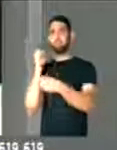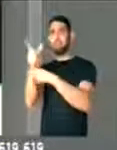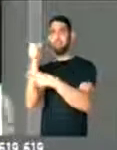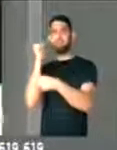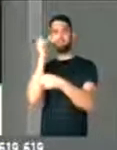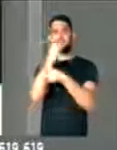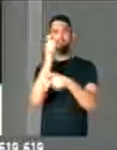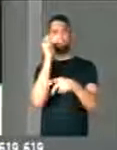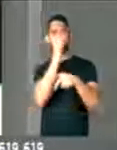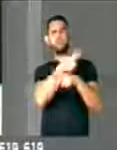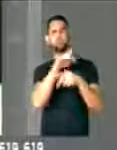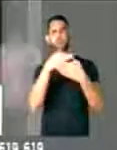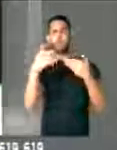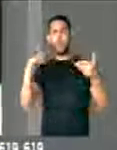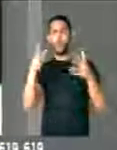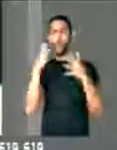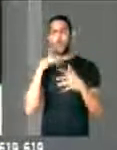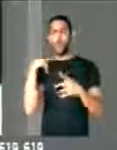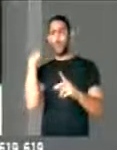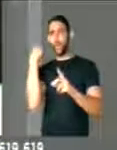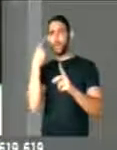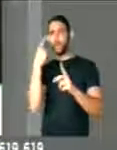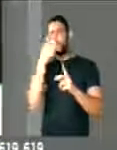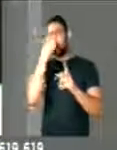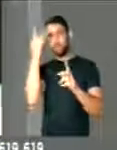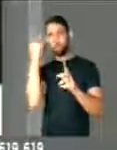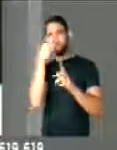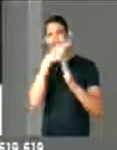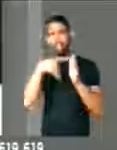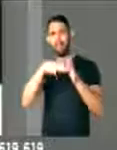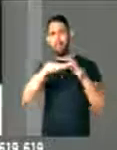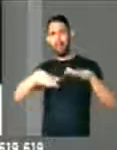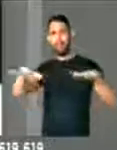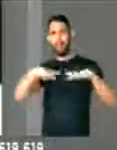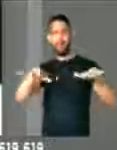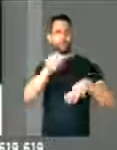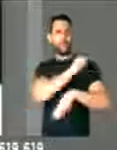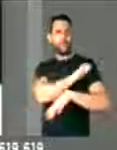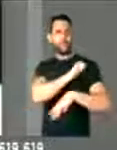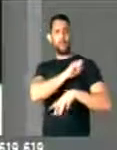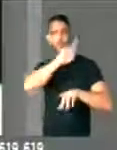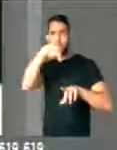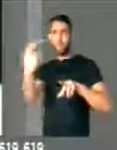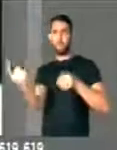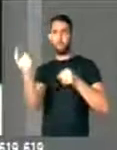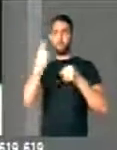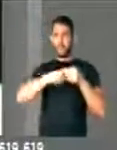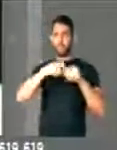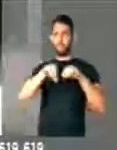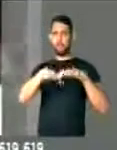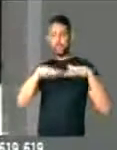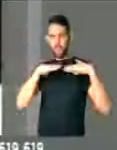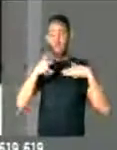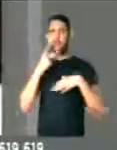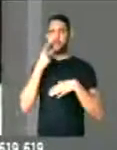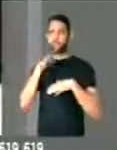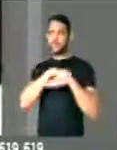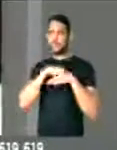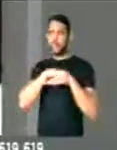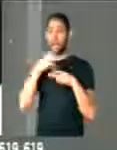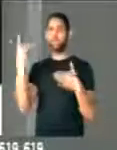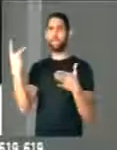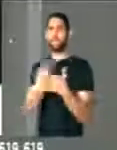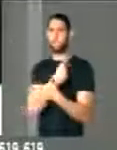indiscriminadamente contra os estudantes. Depois disso, eu vim ao plenário, falei sobre o que